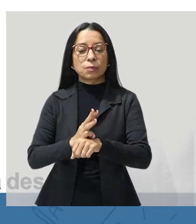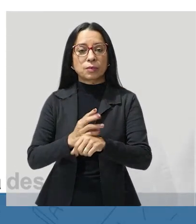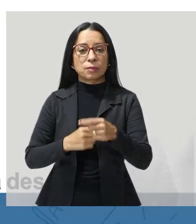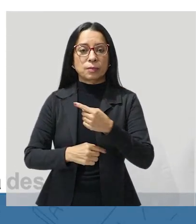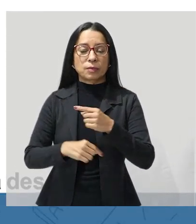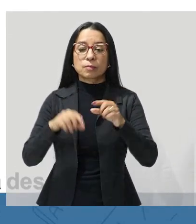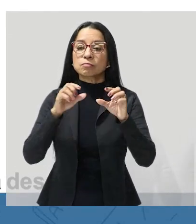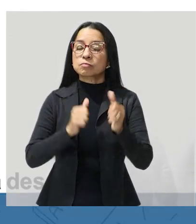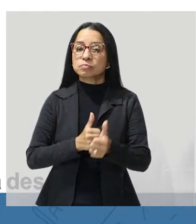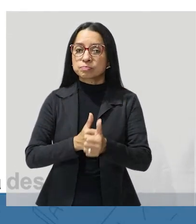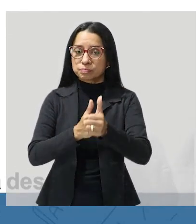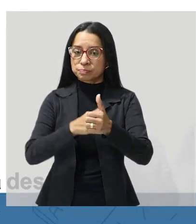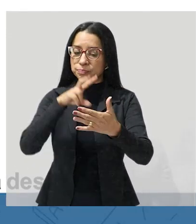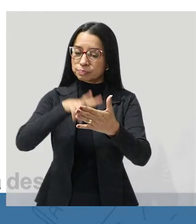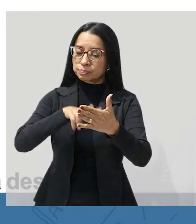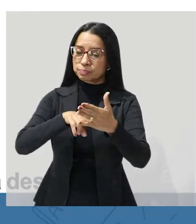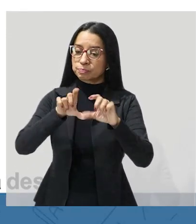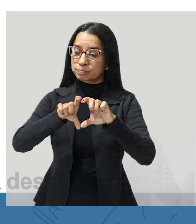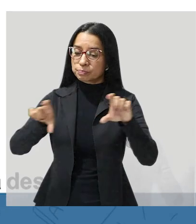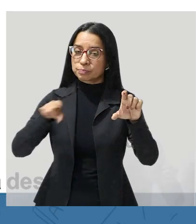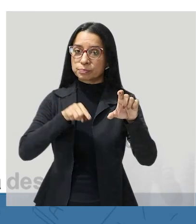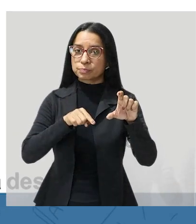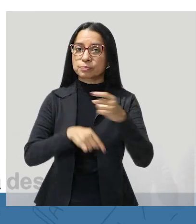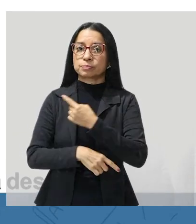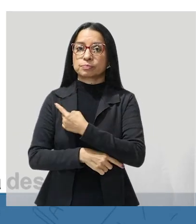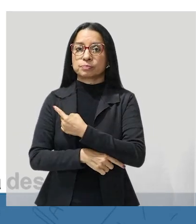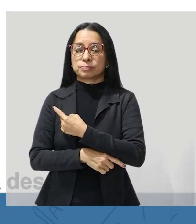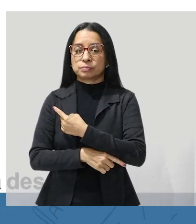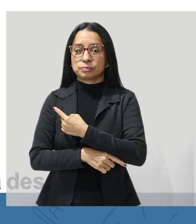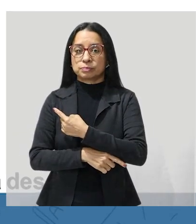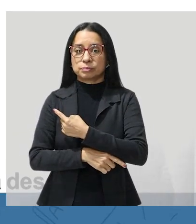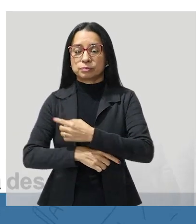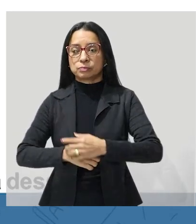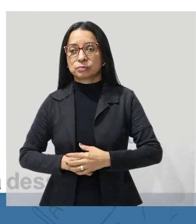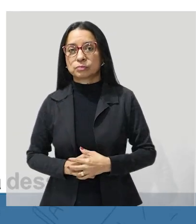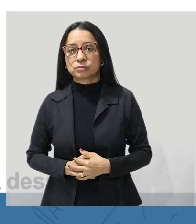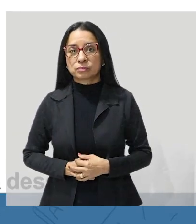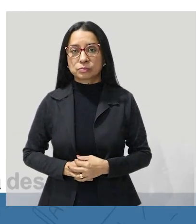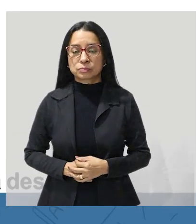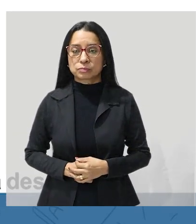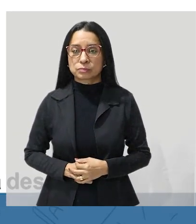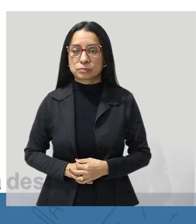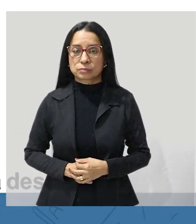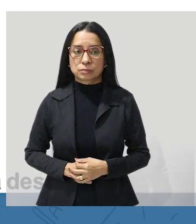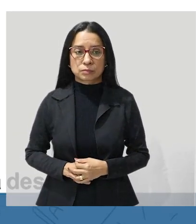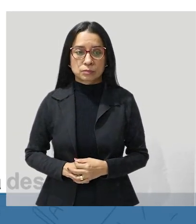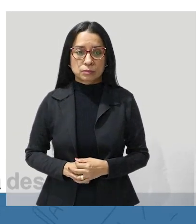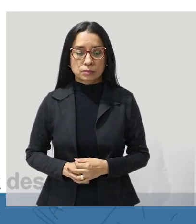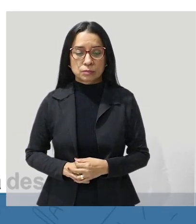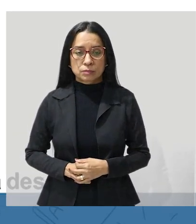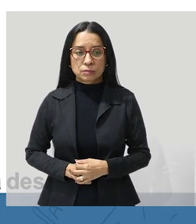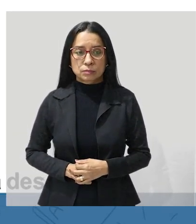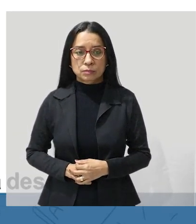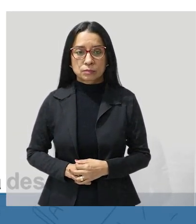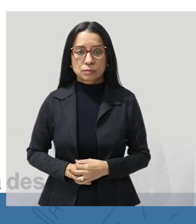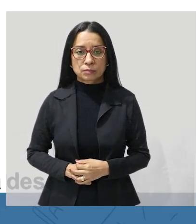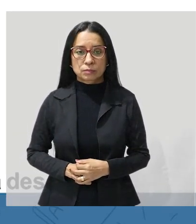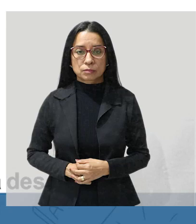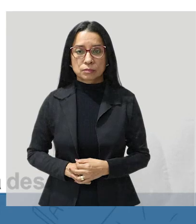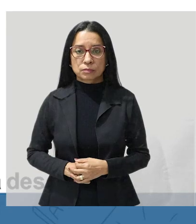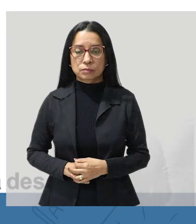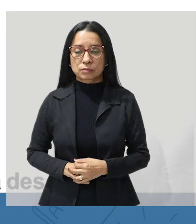Diz o seguinte: durante a Copa do Mundo de Futebol da Rússia, por diversas vezes, as